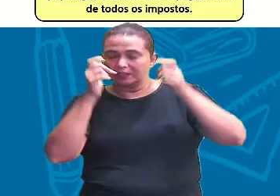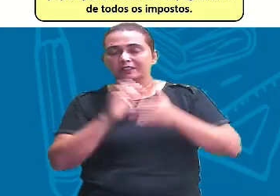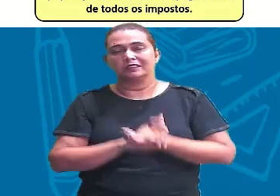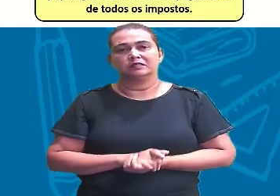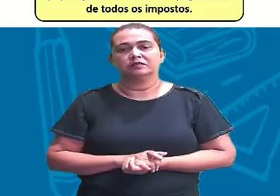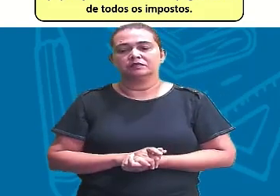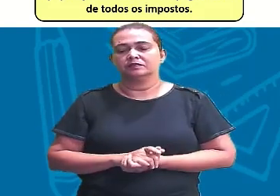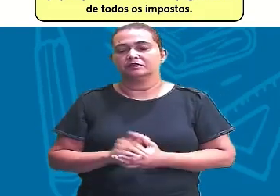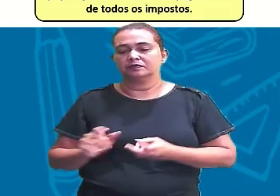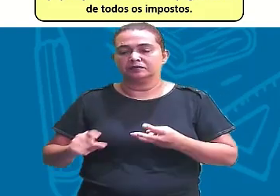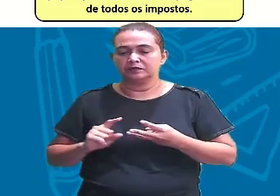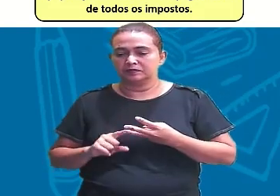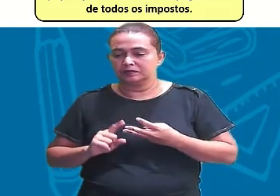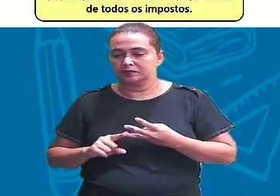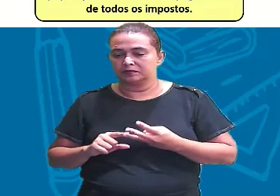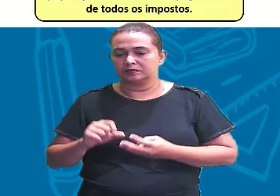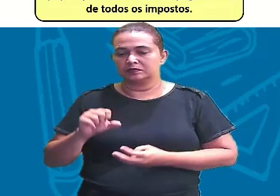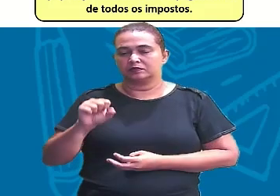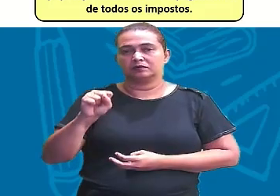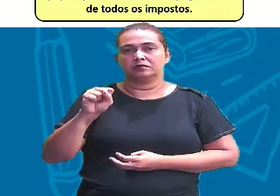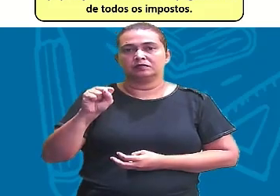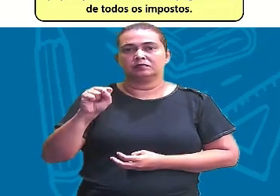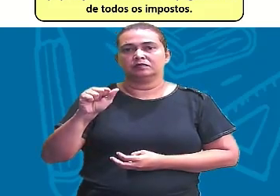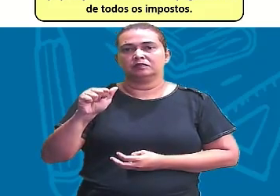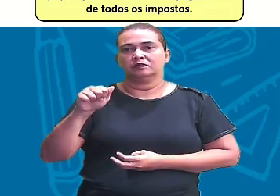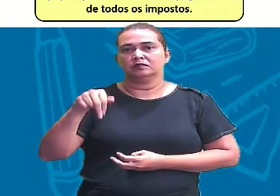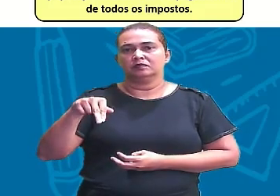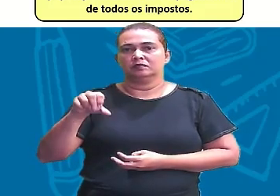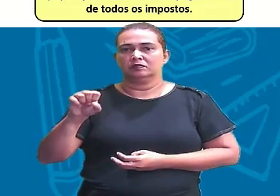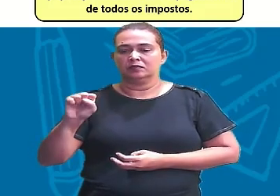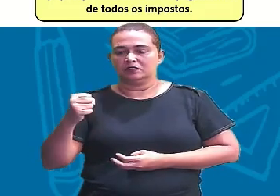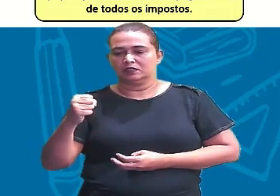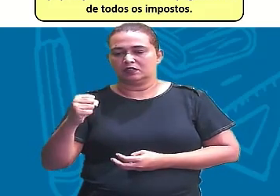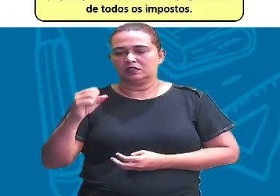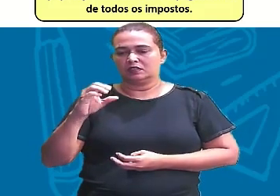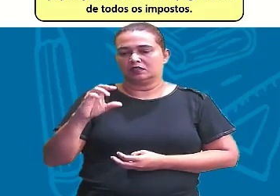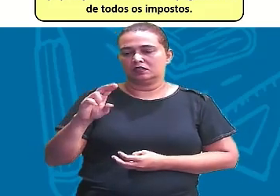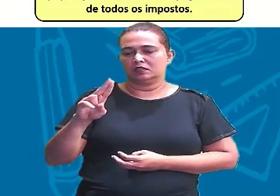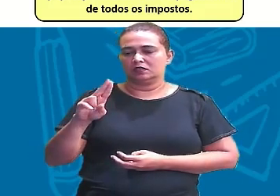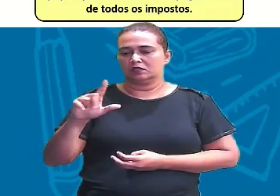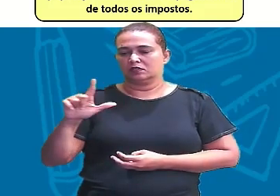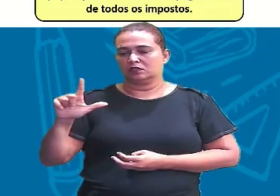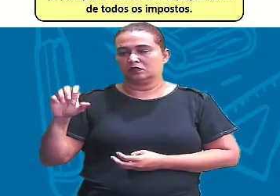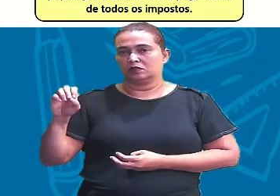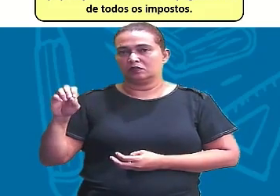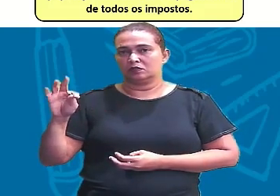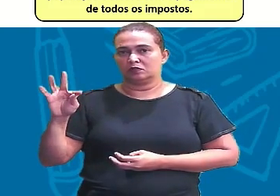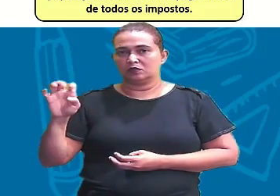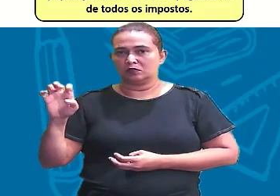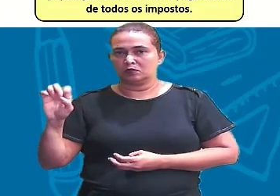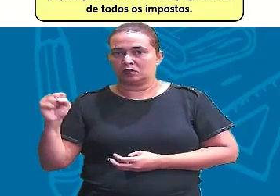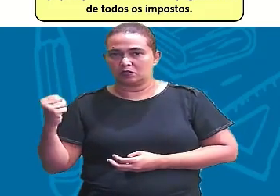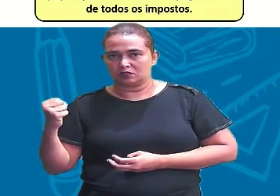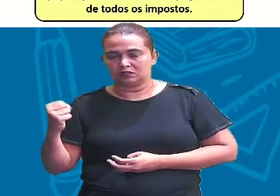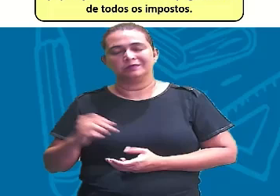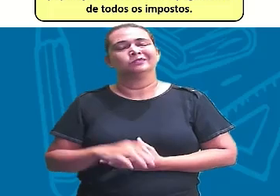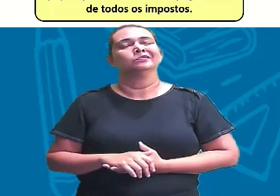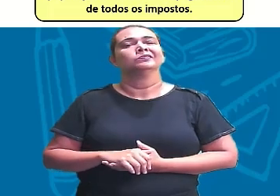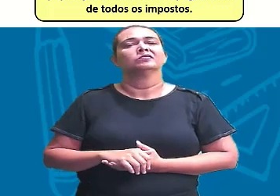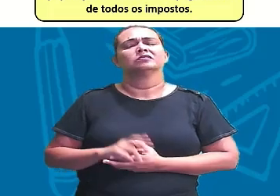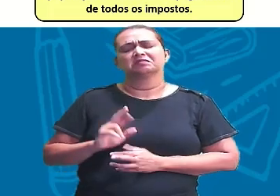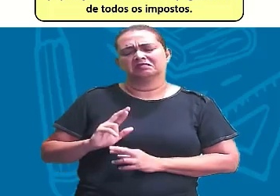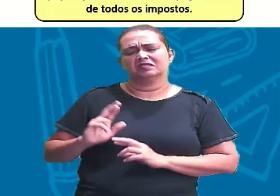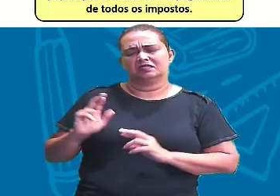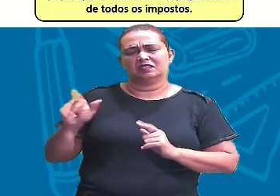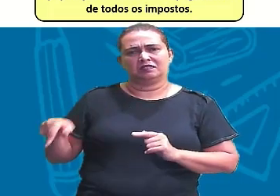falar um pouquinho dele já já, tá? Mas aqui eu quero que vocês percebam o seguinte, galera. Nessa pirâmide nós temos